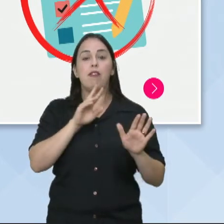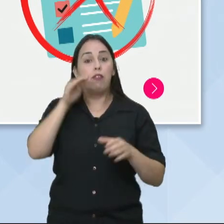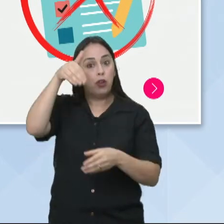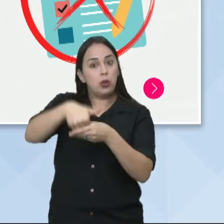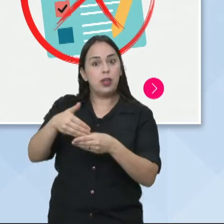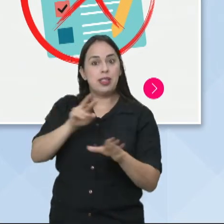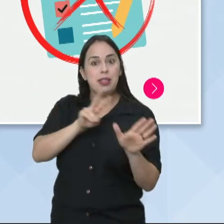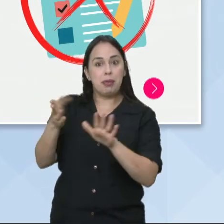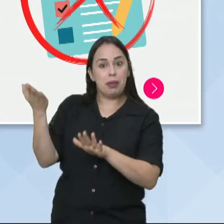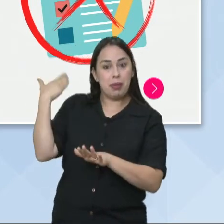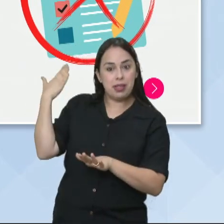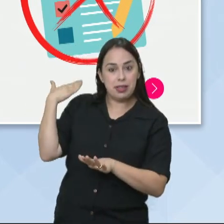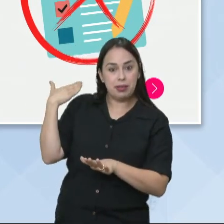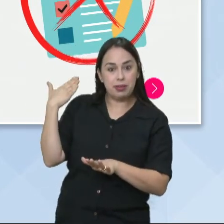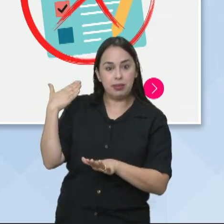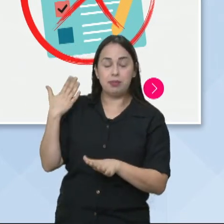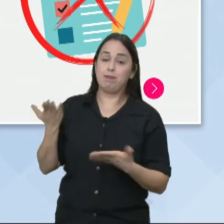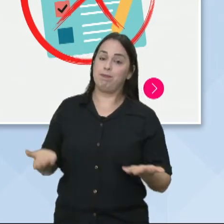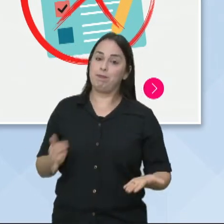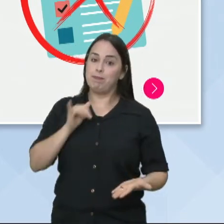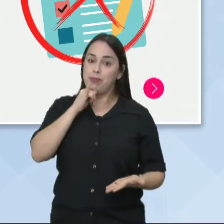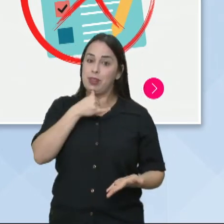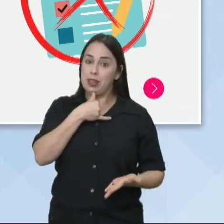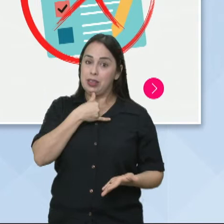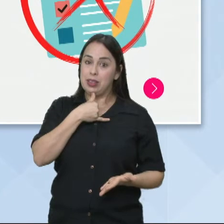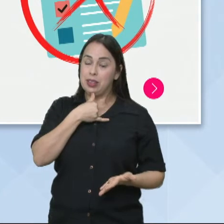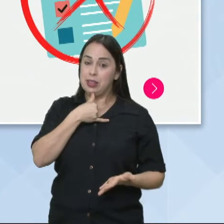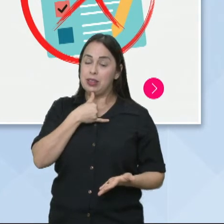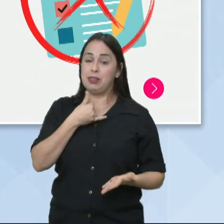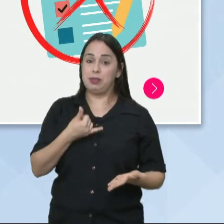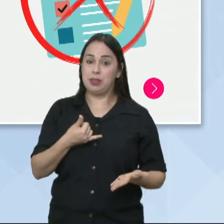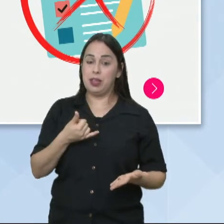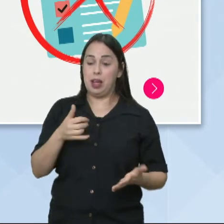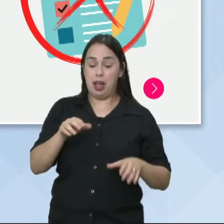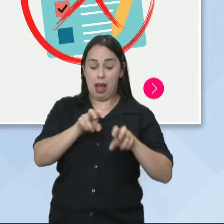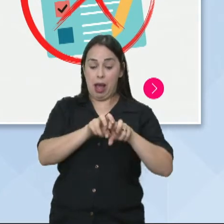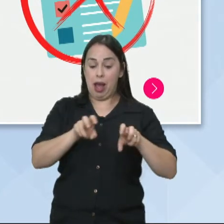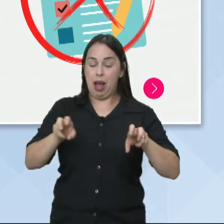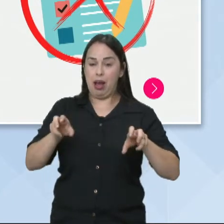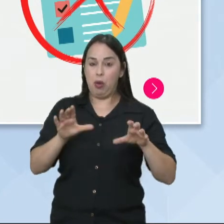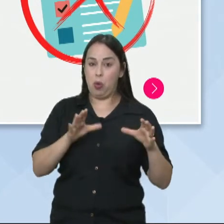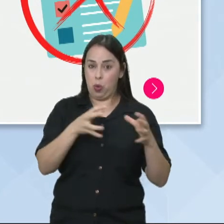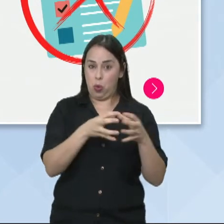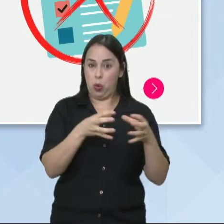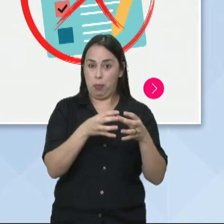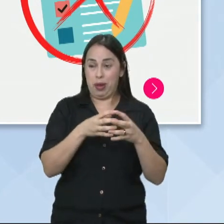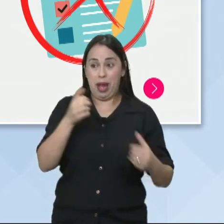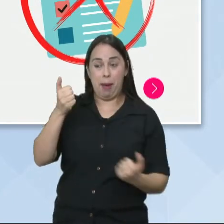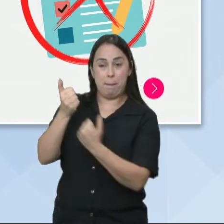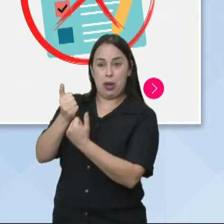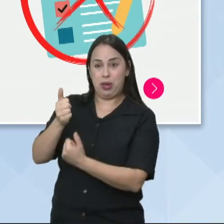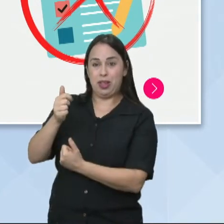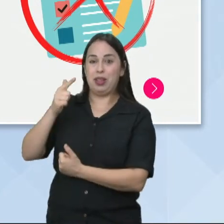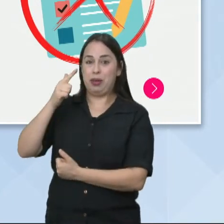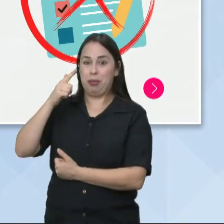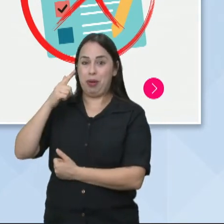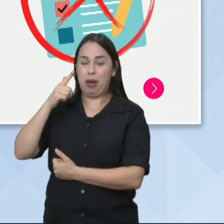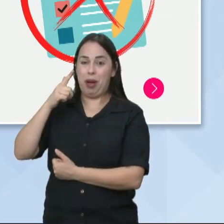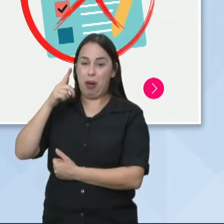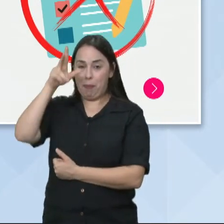passada. Infelizmente, a bancada de apoio ao prefeito, infelizmente, derrotou esse projeto